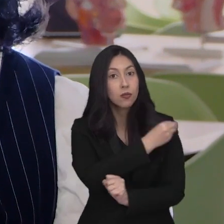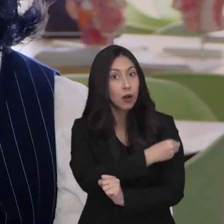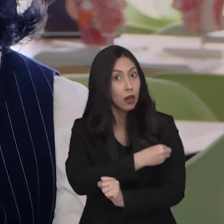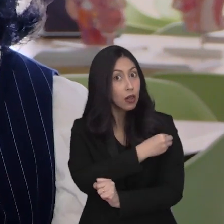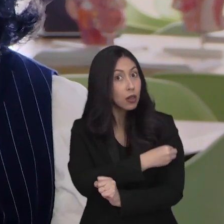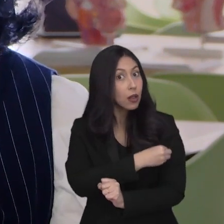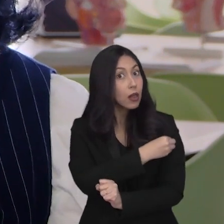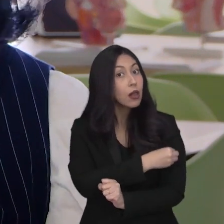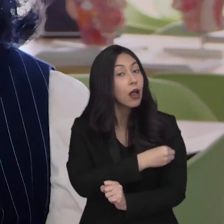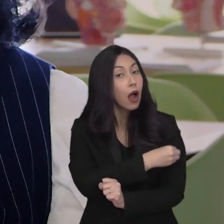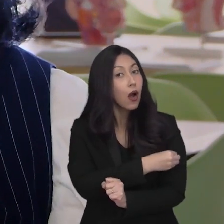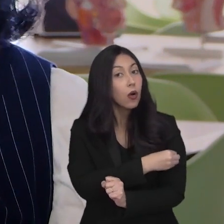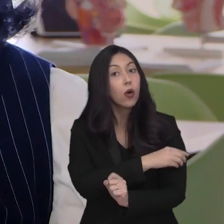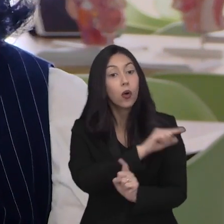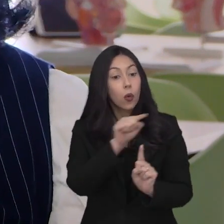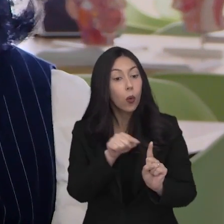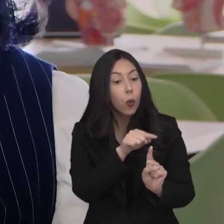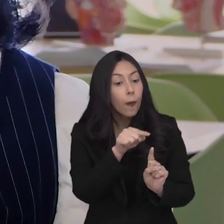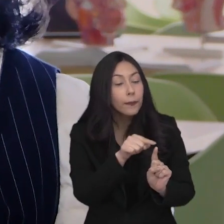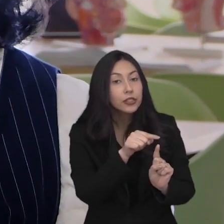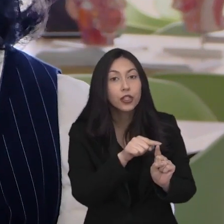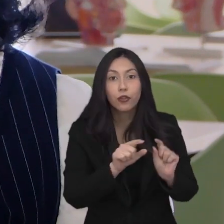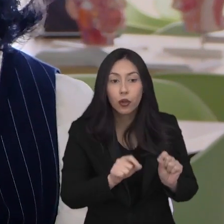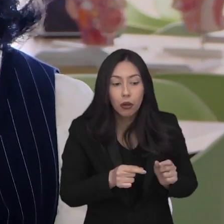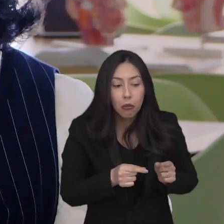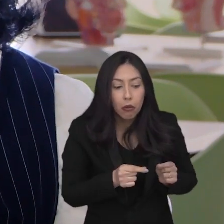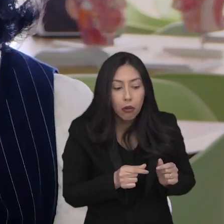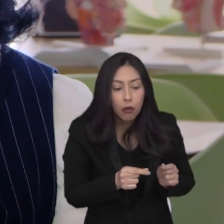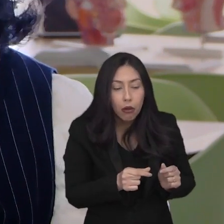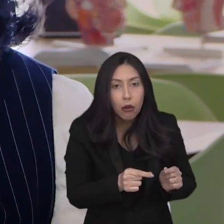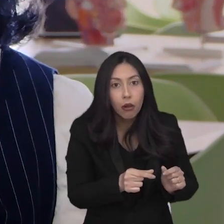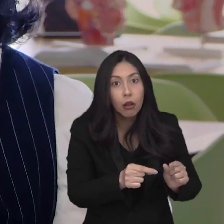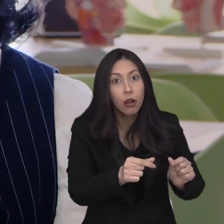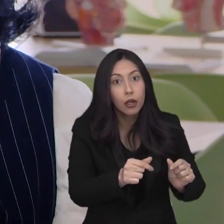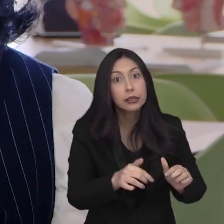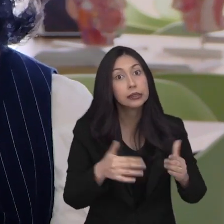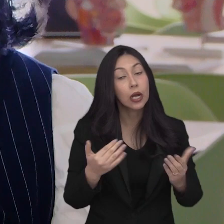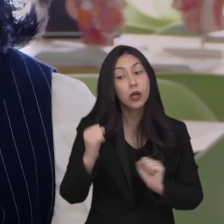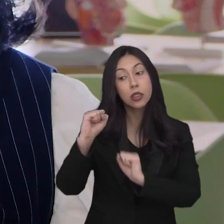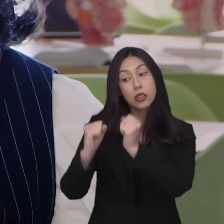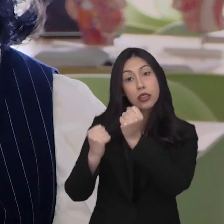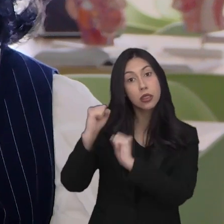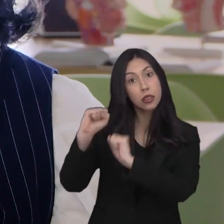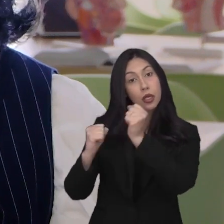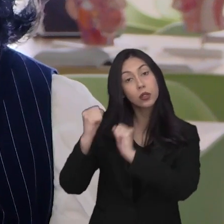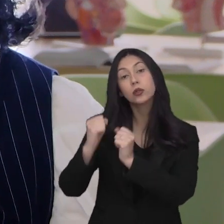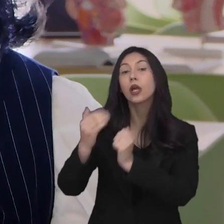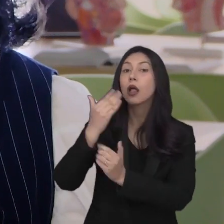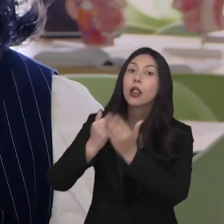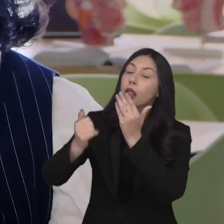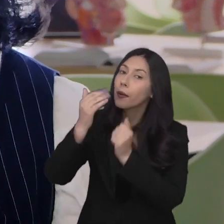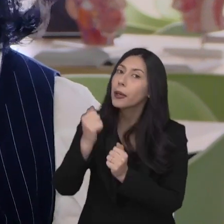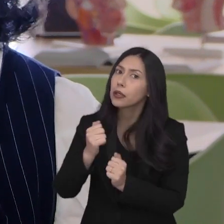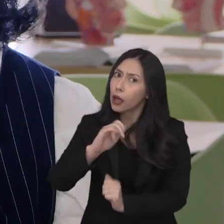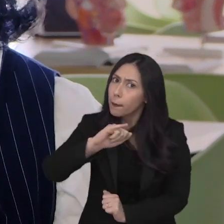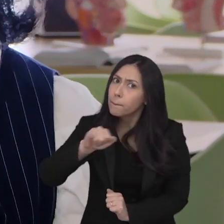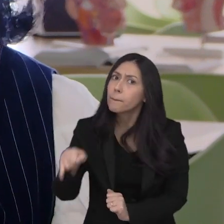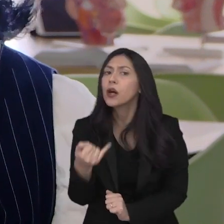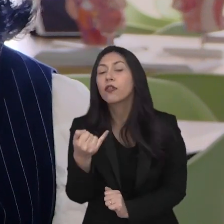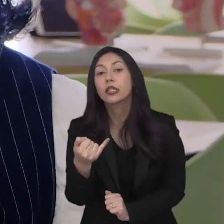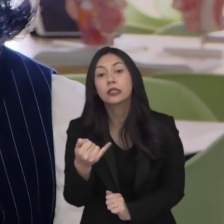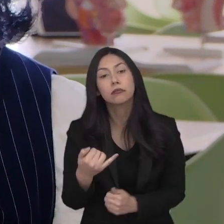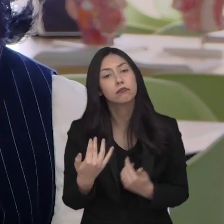verdade é um processo para ele sobreviver. A gente, através da indústria alimentícia, se beneficia desse seu